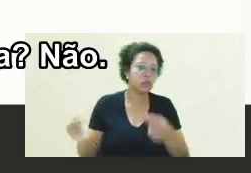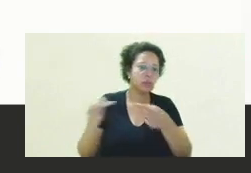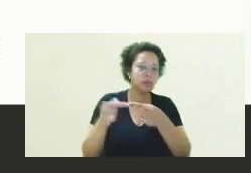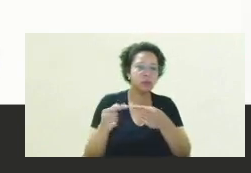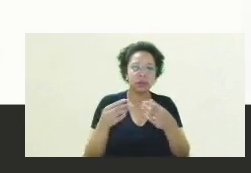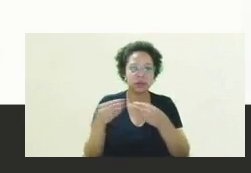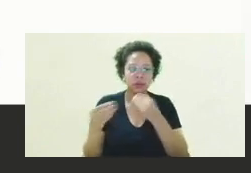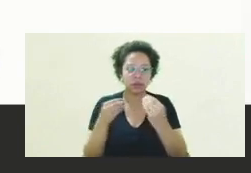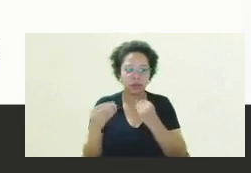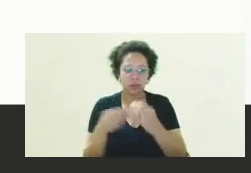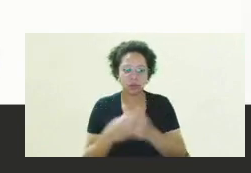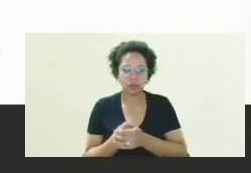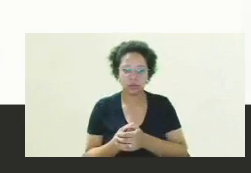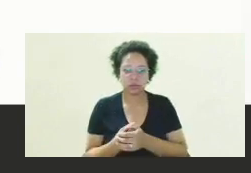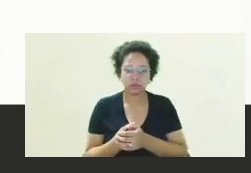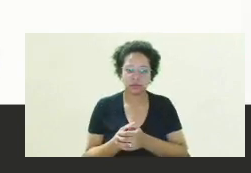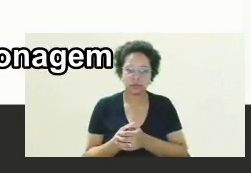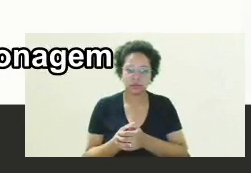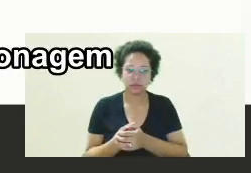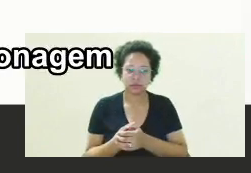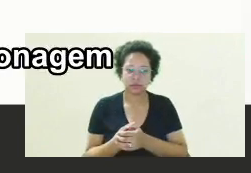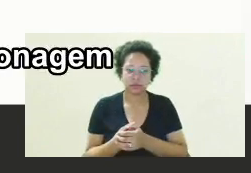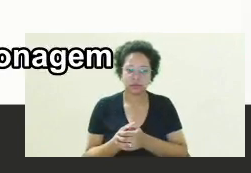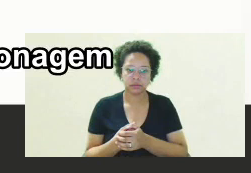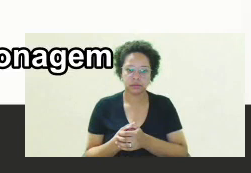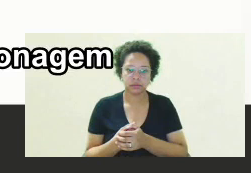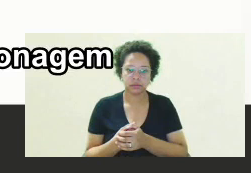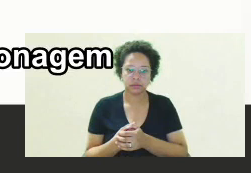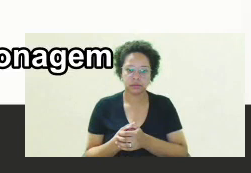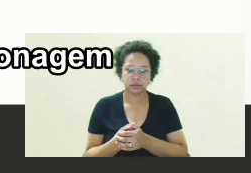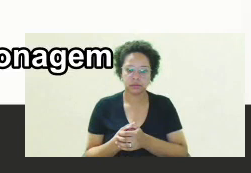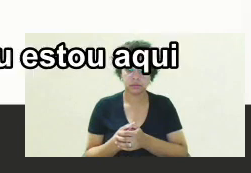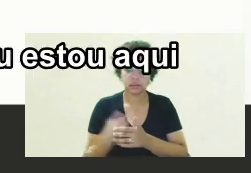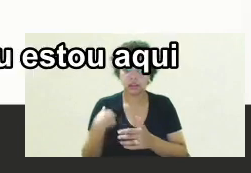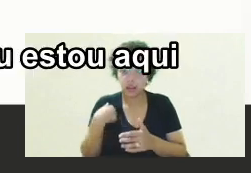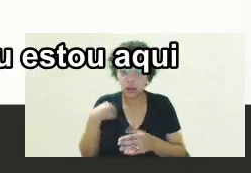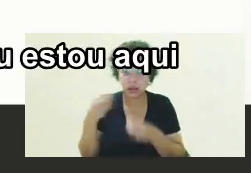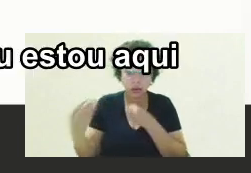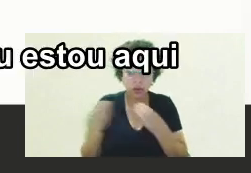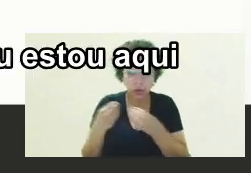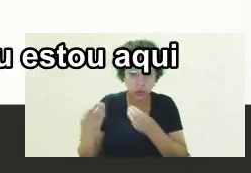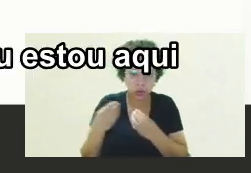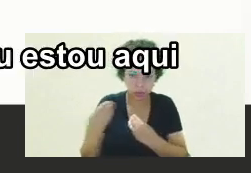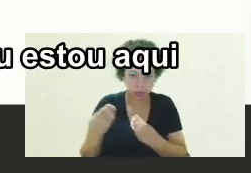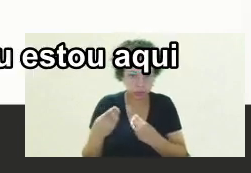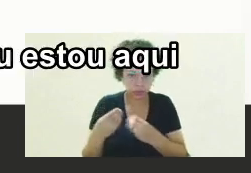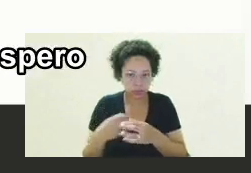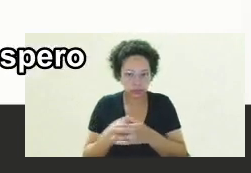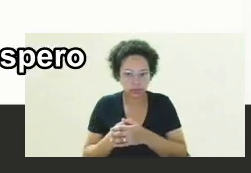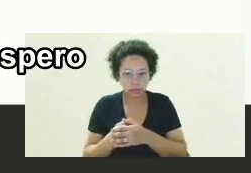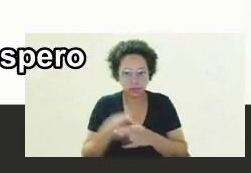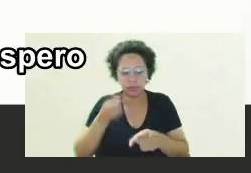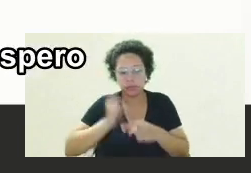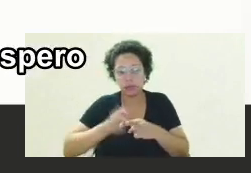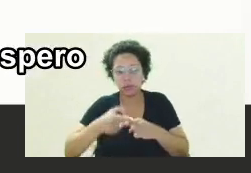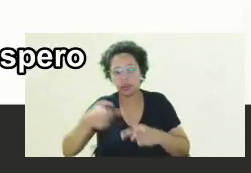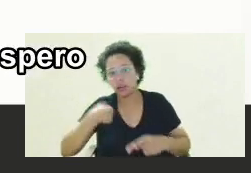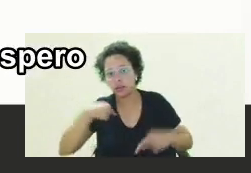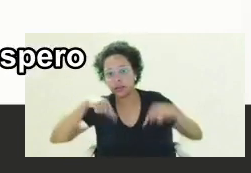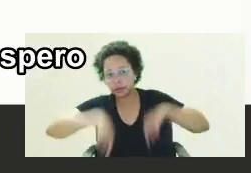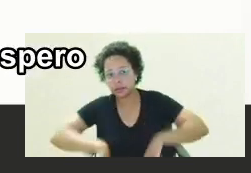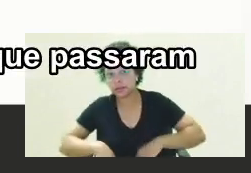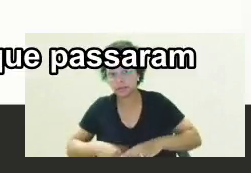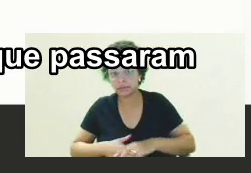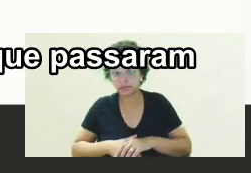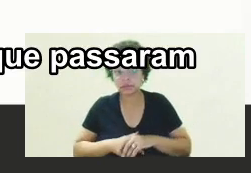Não. E o que acontece? Onde que eu entro e esse personagem entra nessa história? Porque eu estou aqui, porque eu imagino